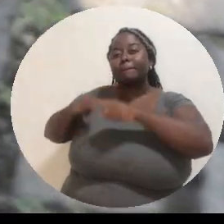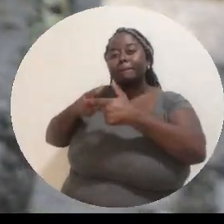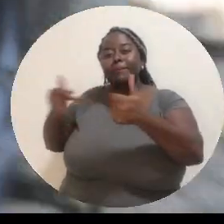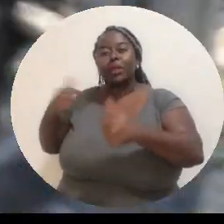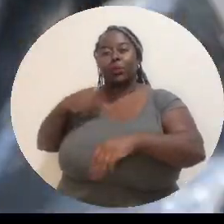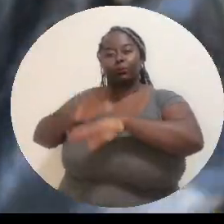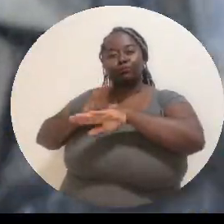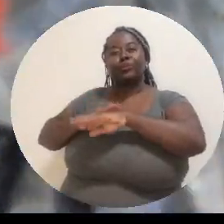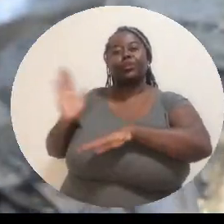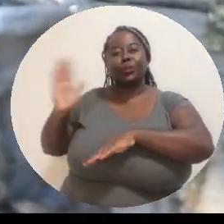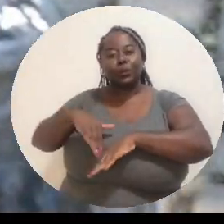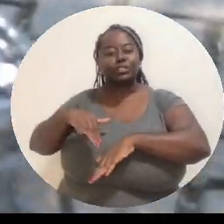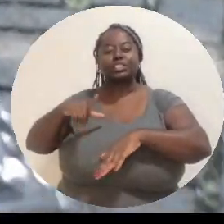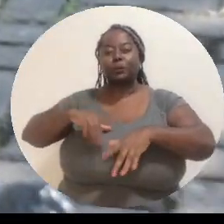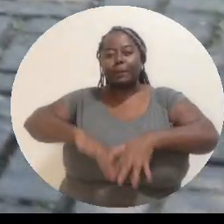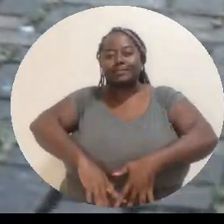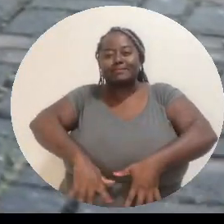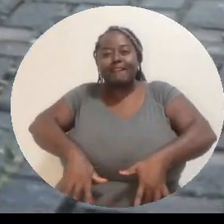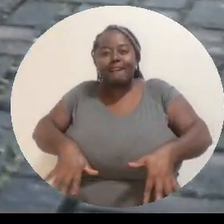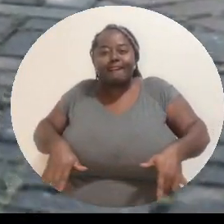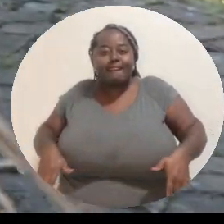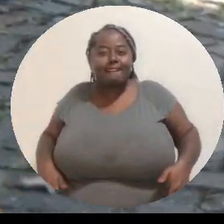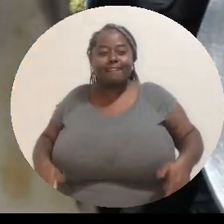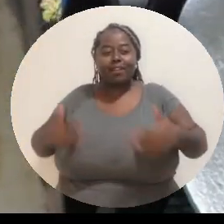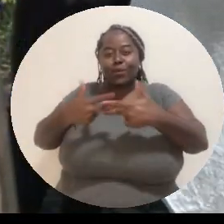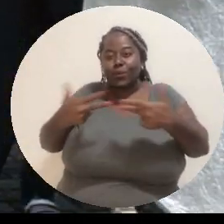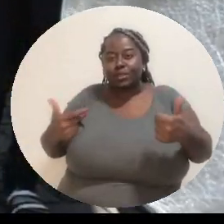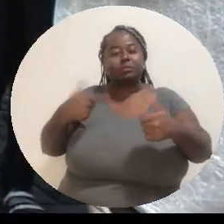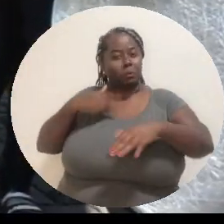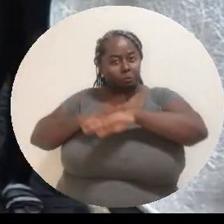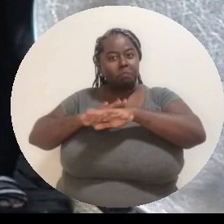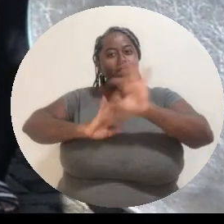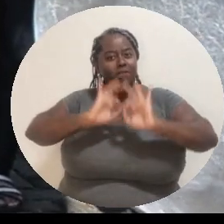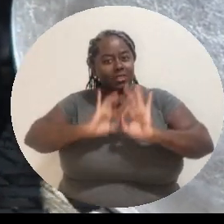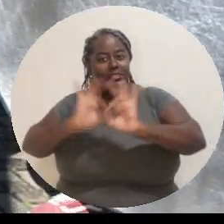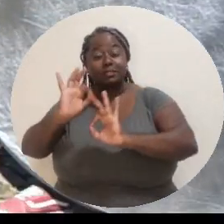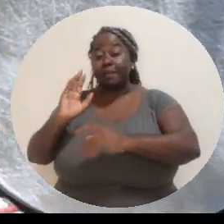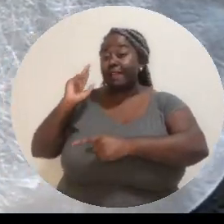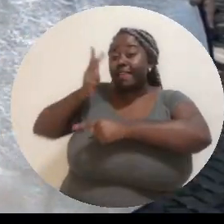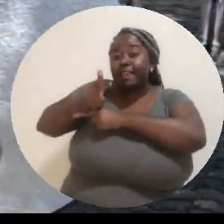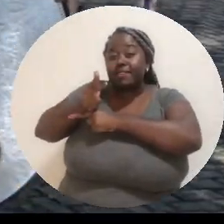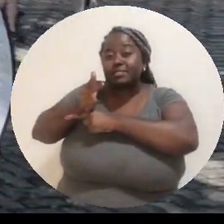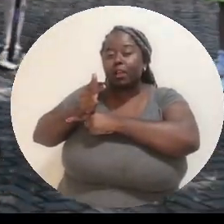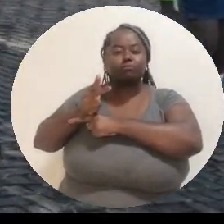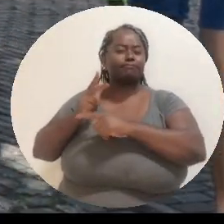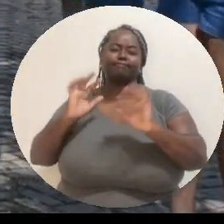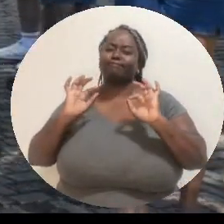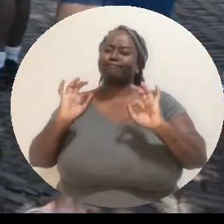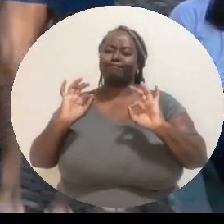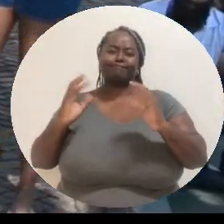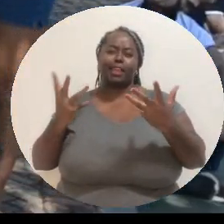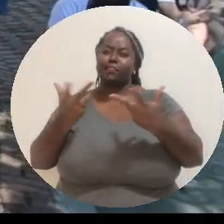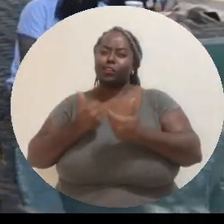figurino também, que é uma saia de Buriti, foi eu que fiz. Bom, a questão da gravação, no dia, foi fantástico. tinha uma galera que